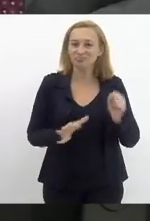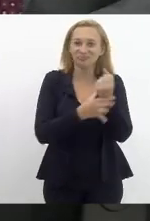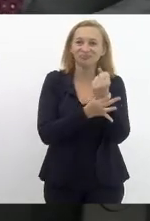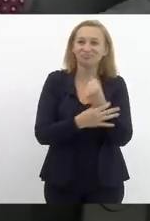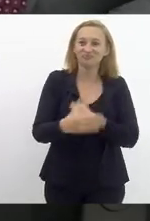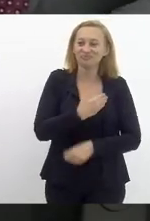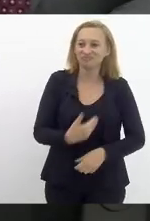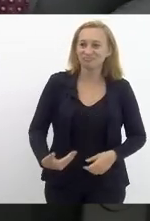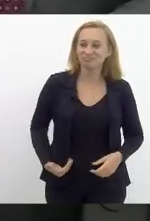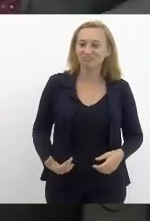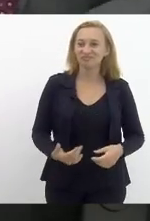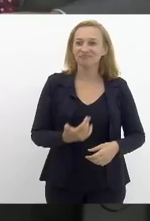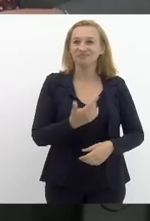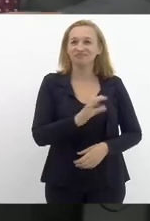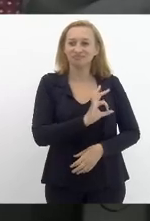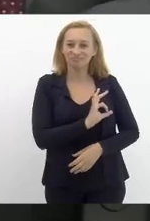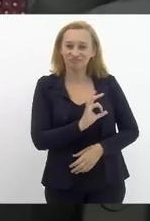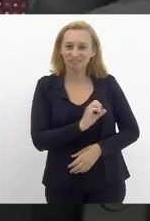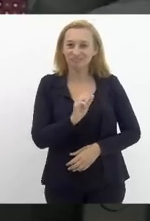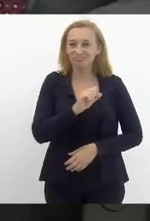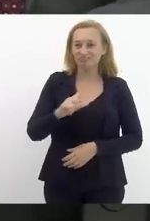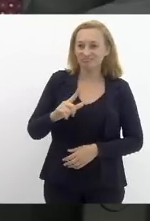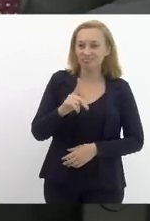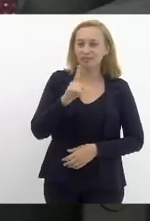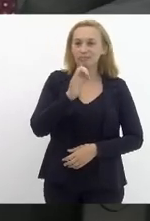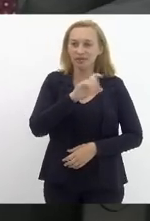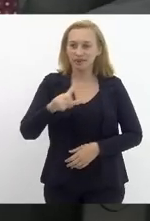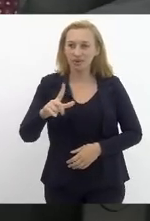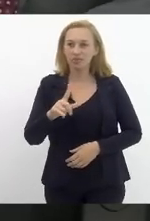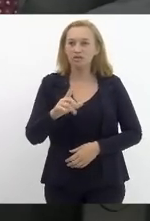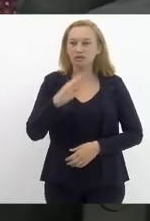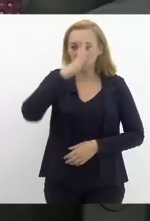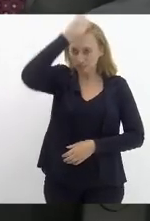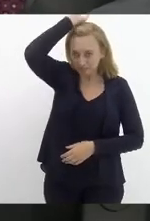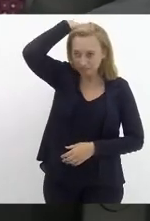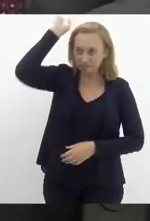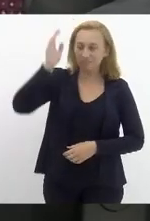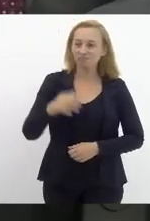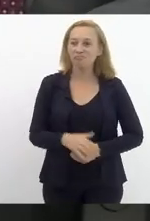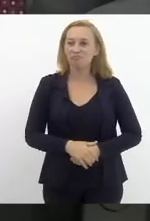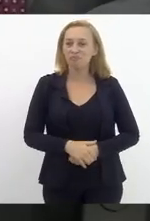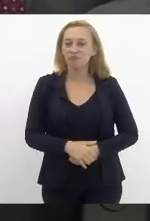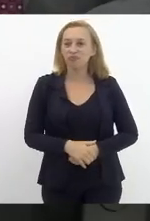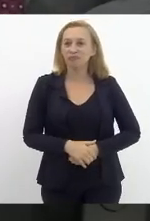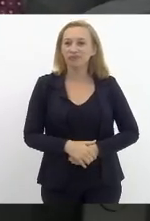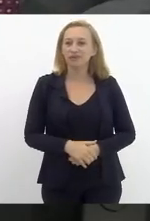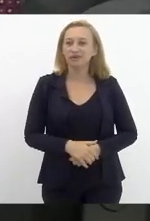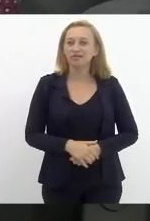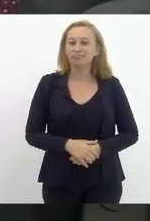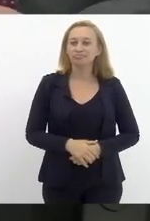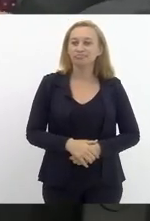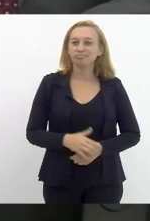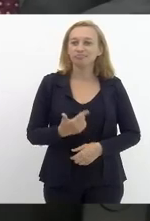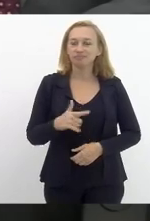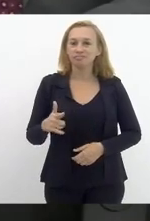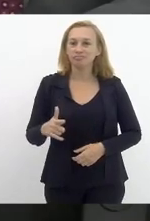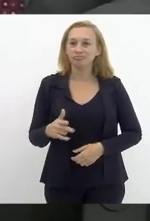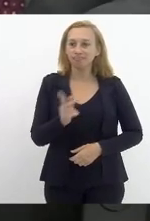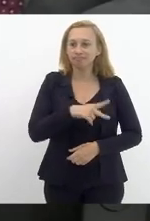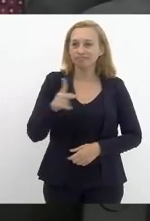um policial civil, sem um policial militar, sem um policial penal, sem um bombeiro. Não existe educação sem um professor e o pessoal do